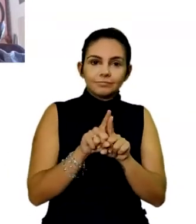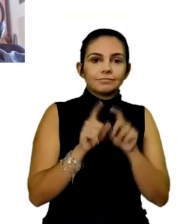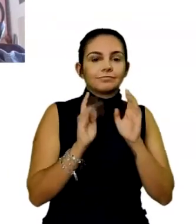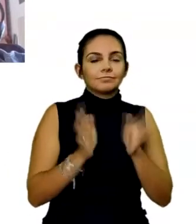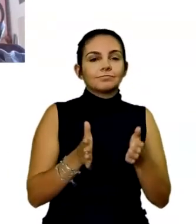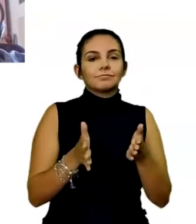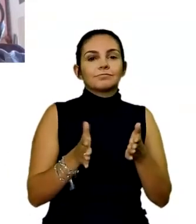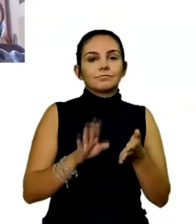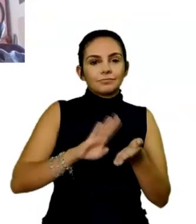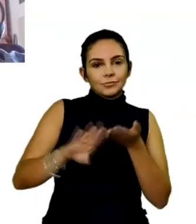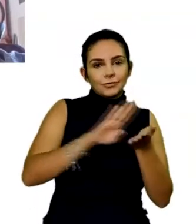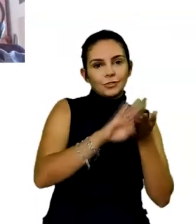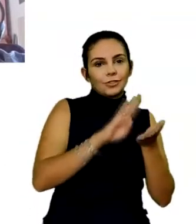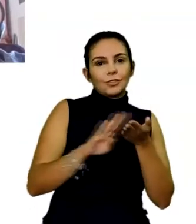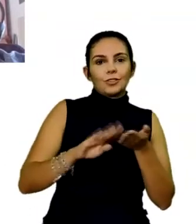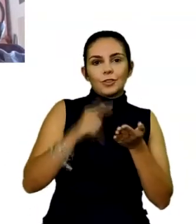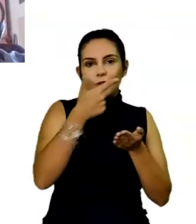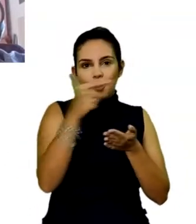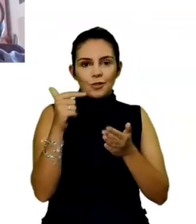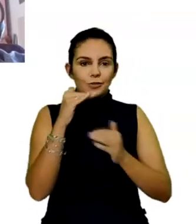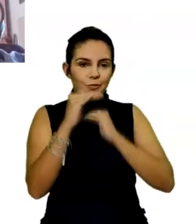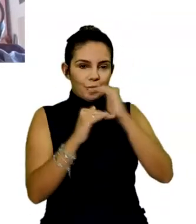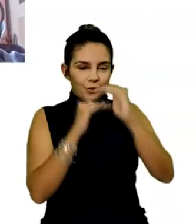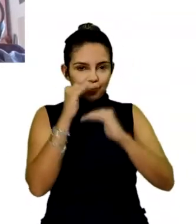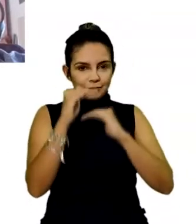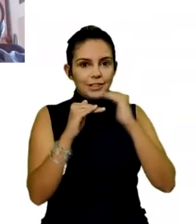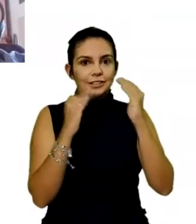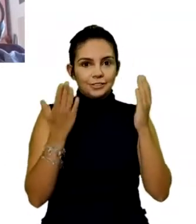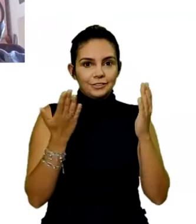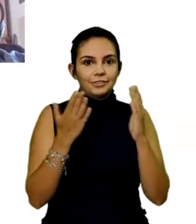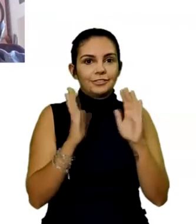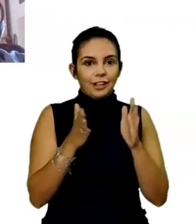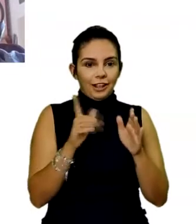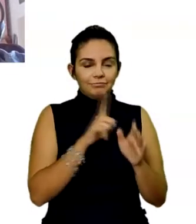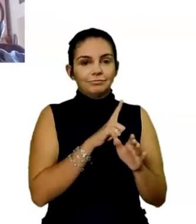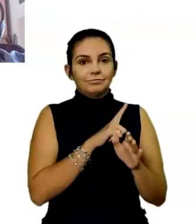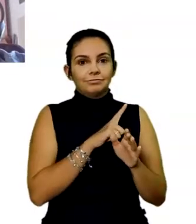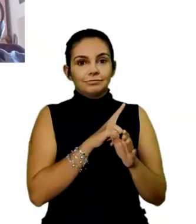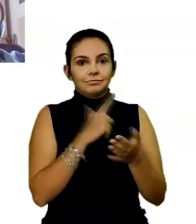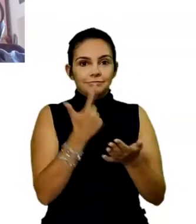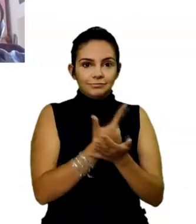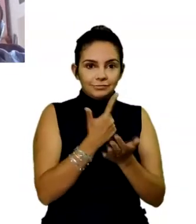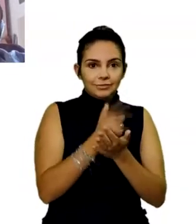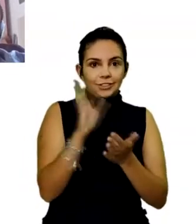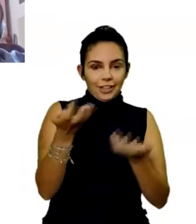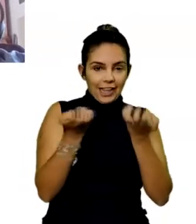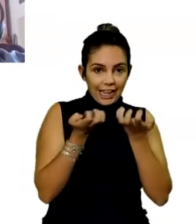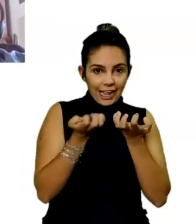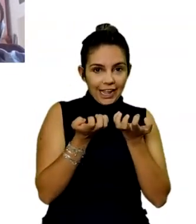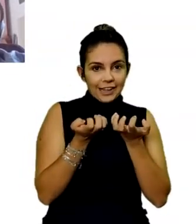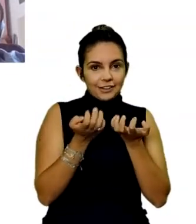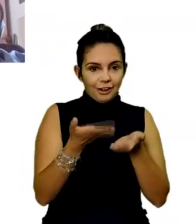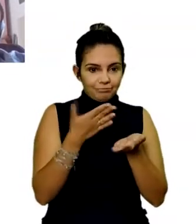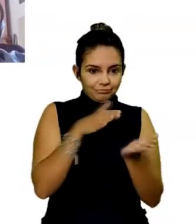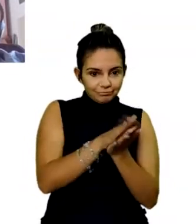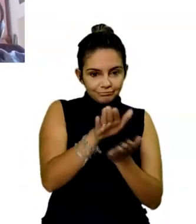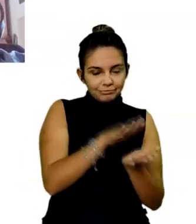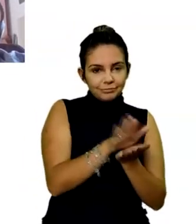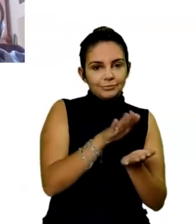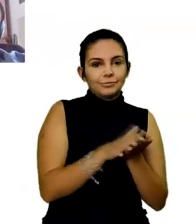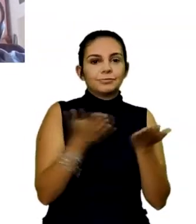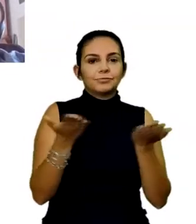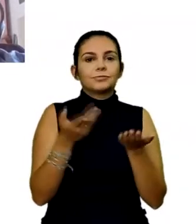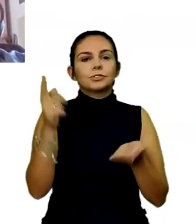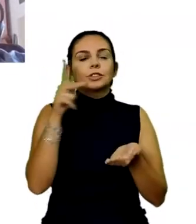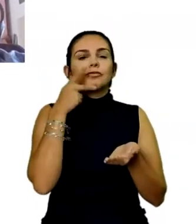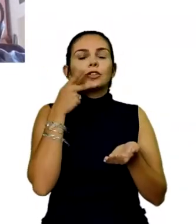e você também já elimina vários processos, várias etapas, já sai com o livro do jeito que vocês querem, né, já para